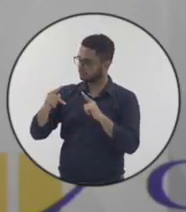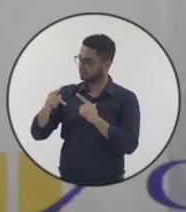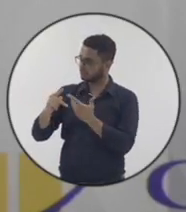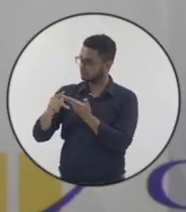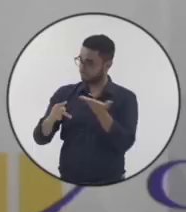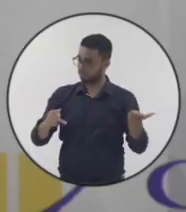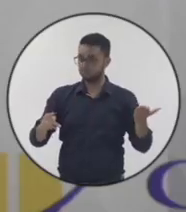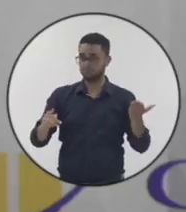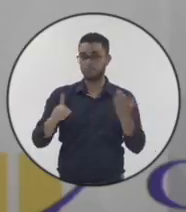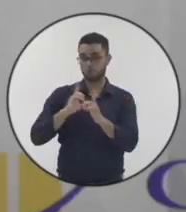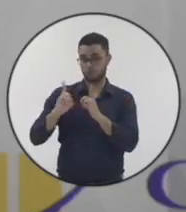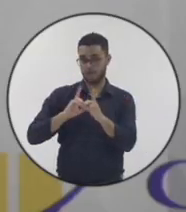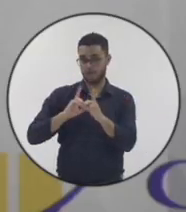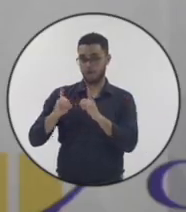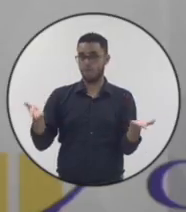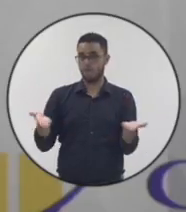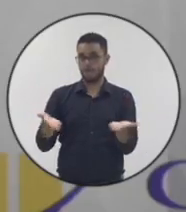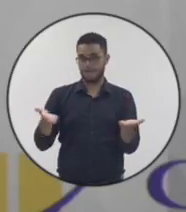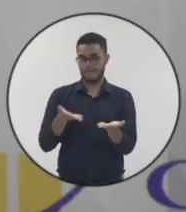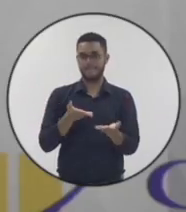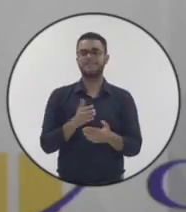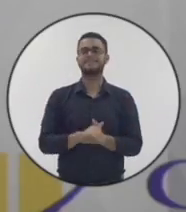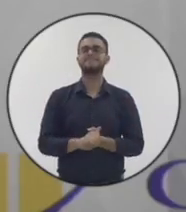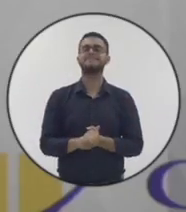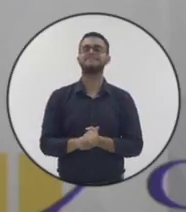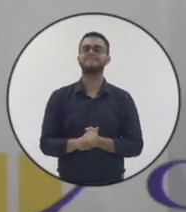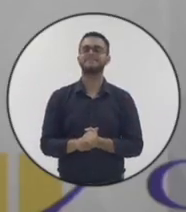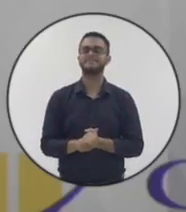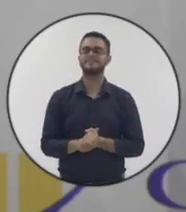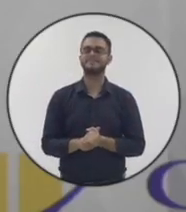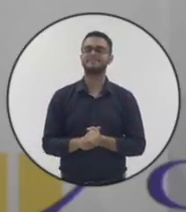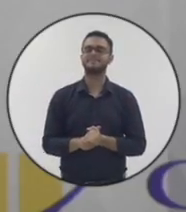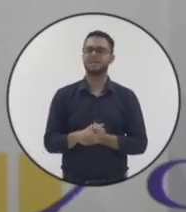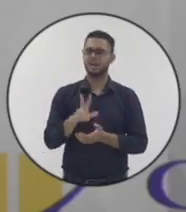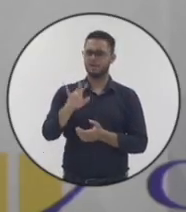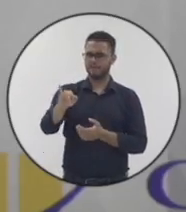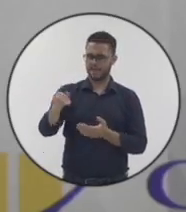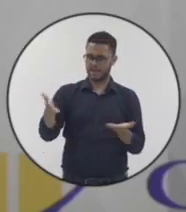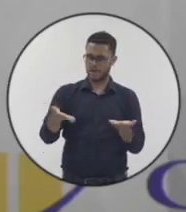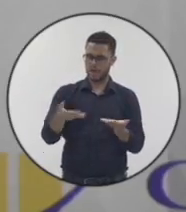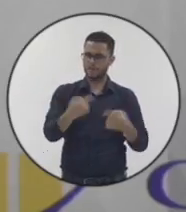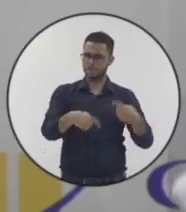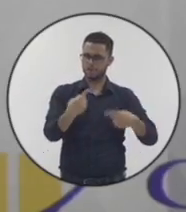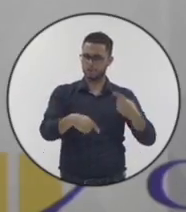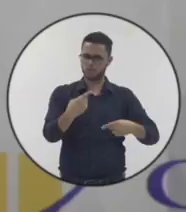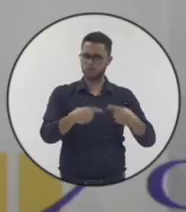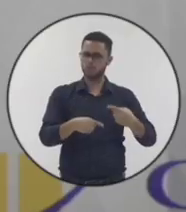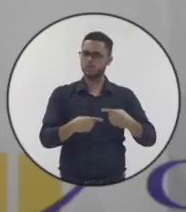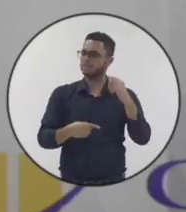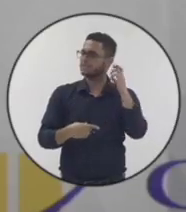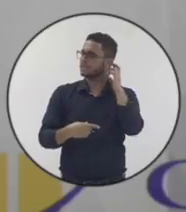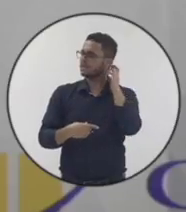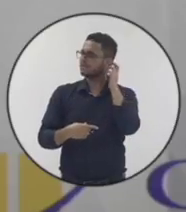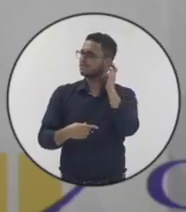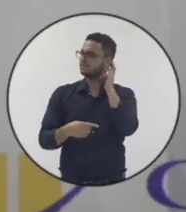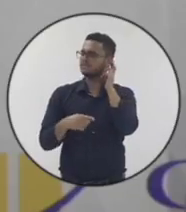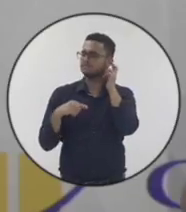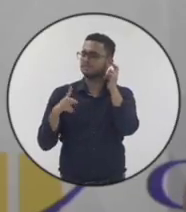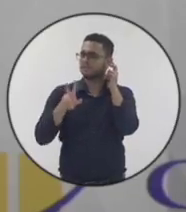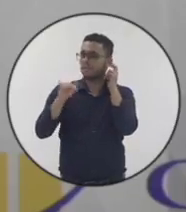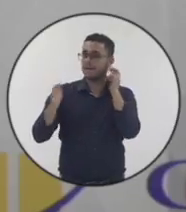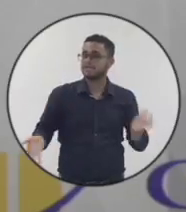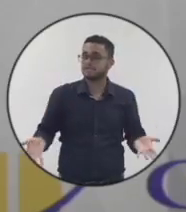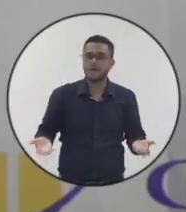esse debate digital. Teremos uma discussão agora que vai nos fazer pensar